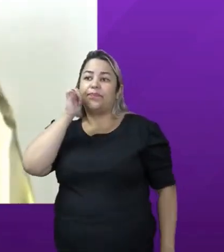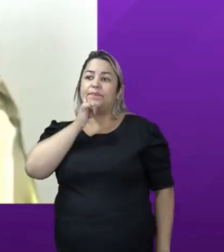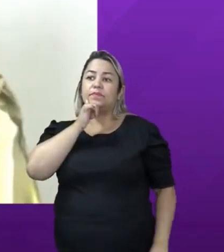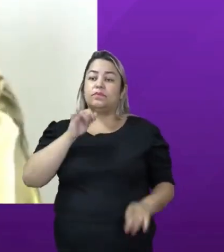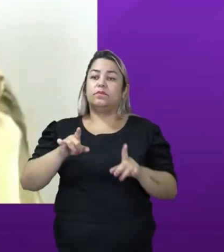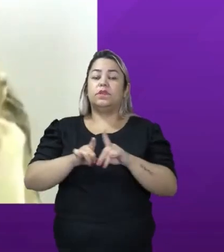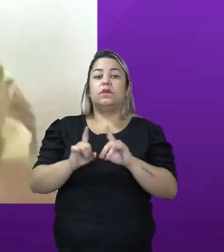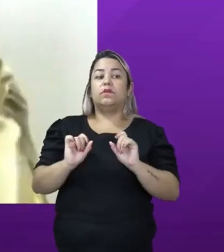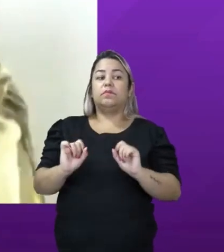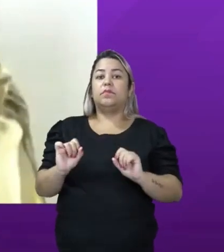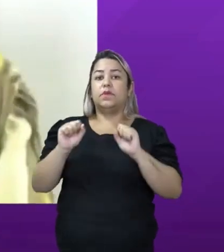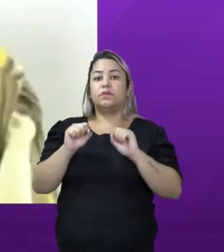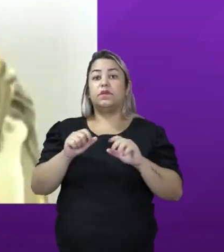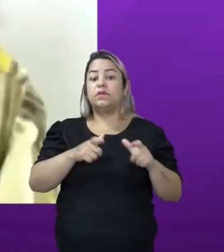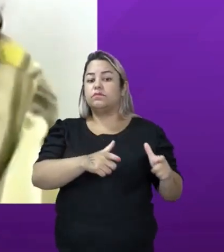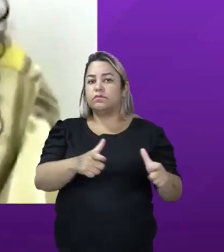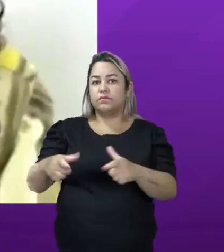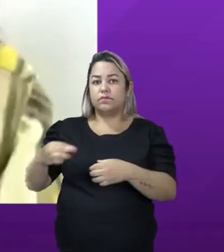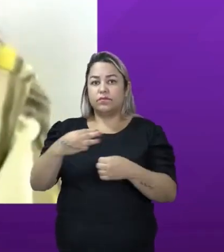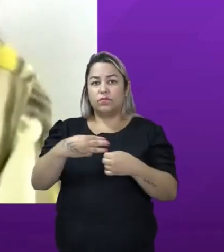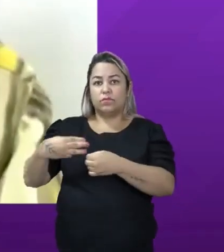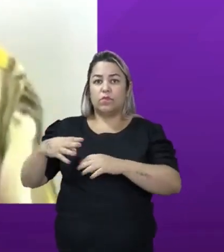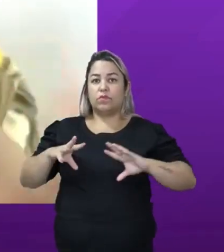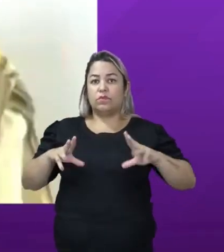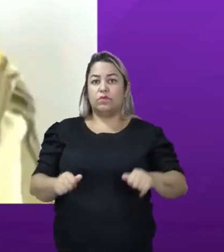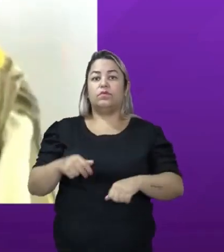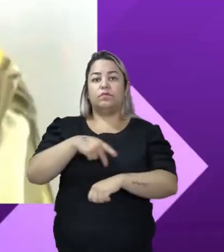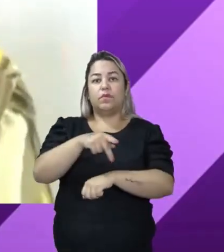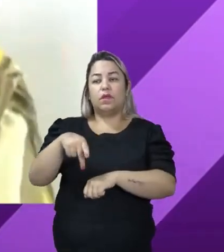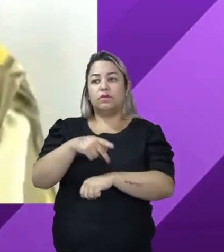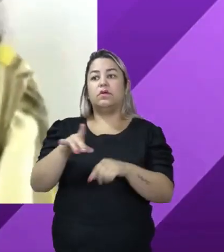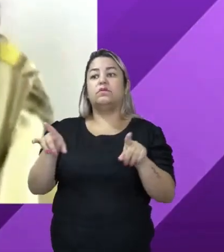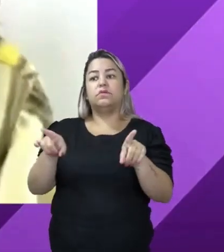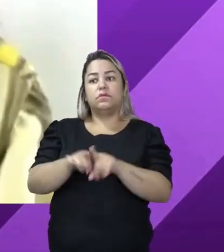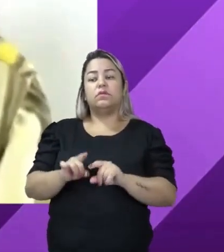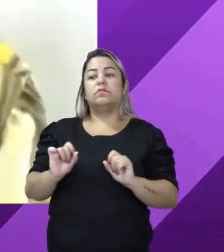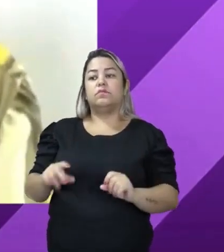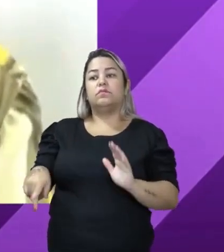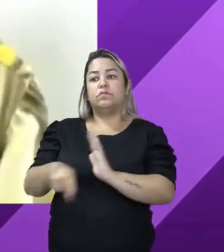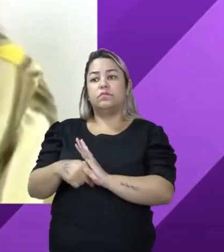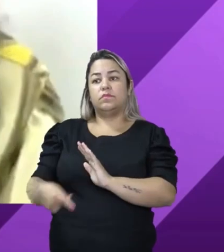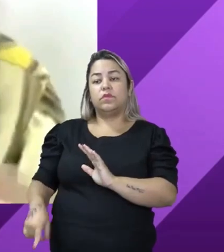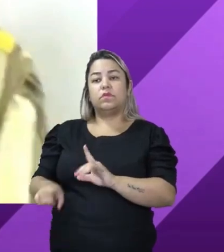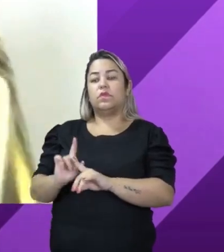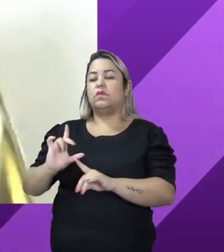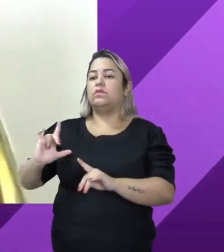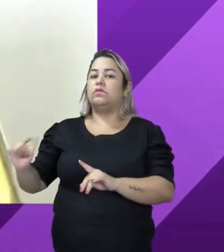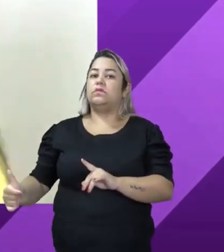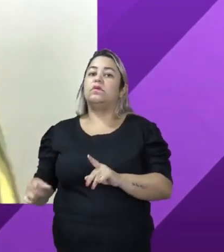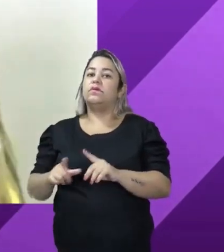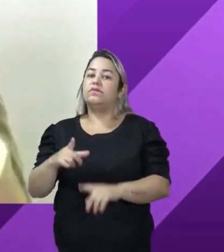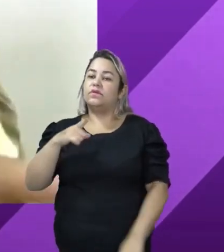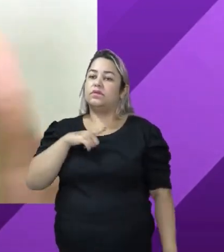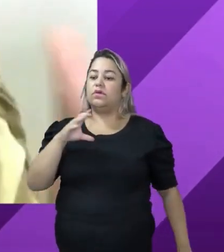atendimento à mulher espalhados pelos municípios de todo o país. Além disso, onde esses núcleos, esse centro não existir, você vai ter o